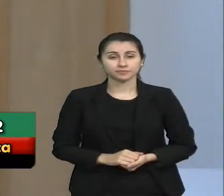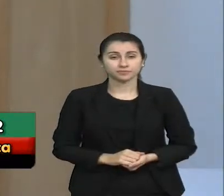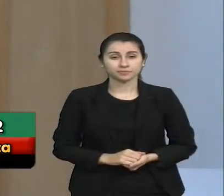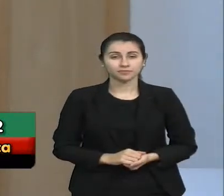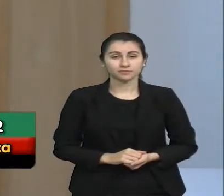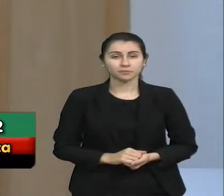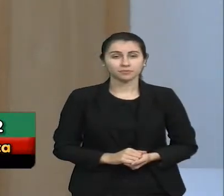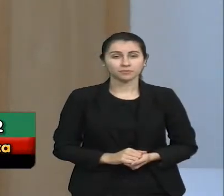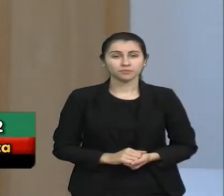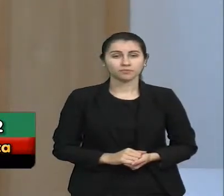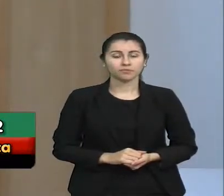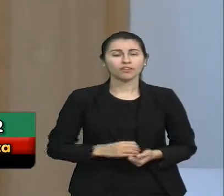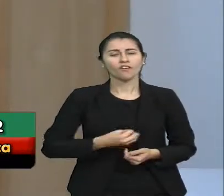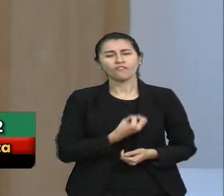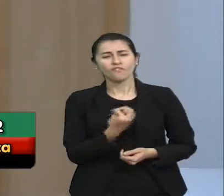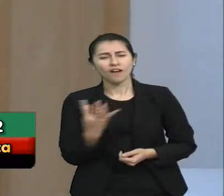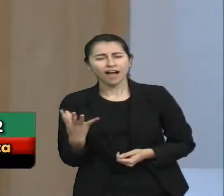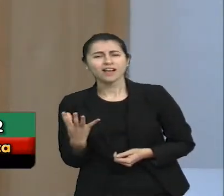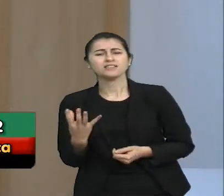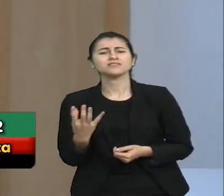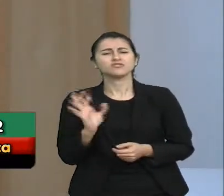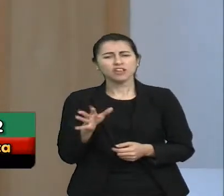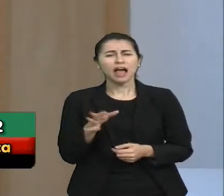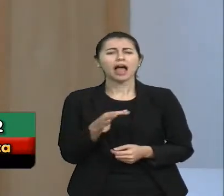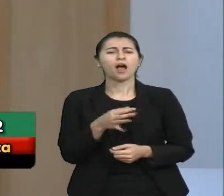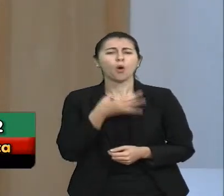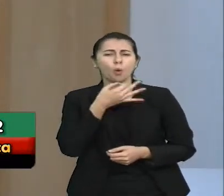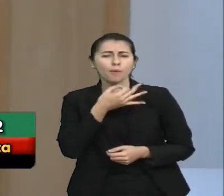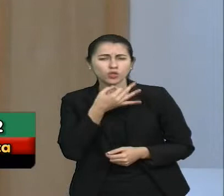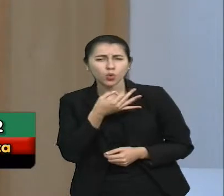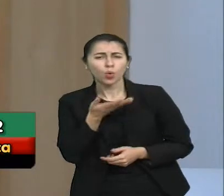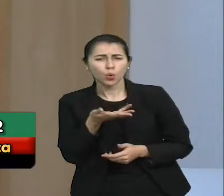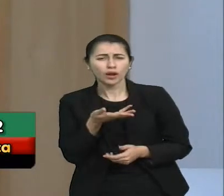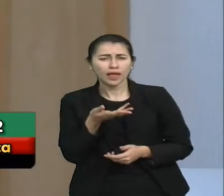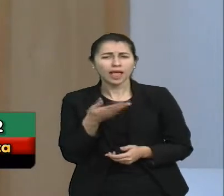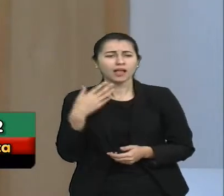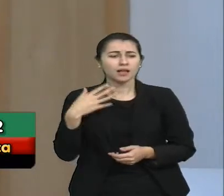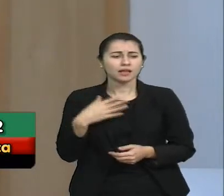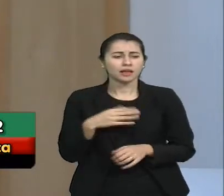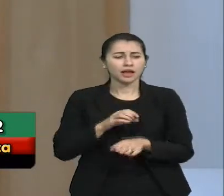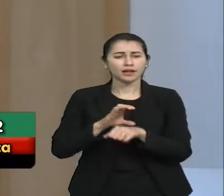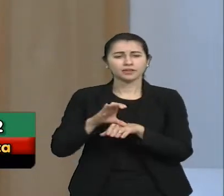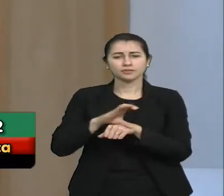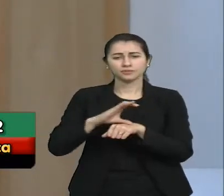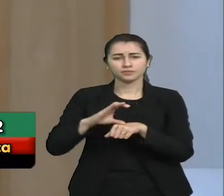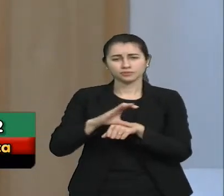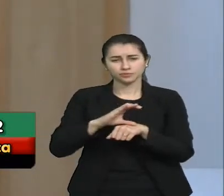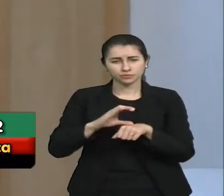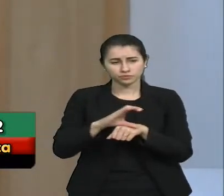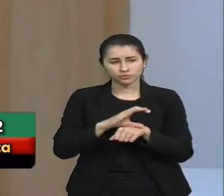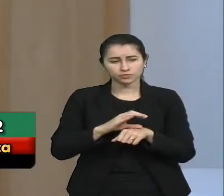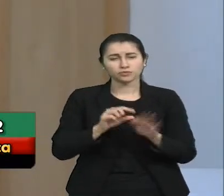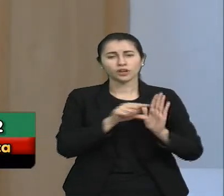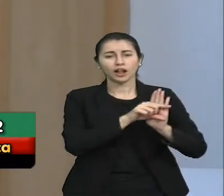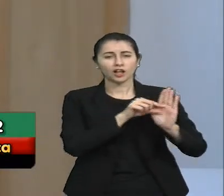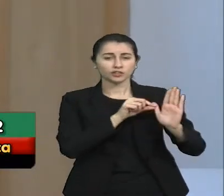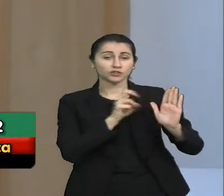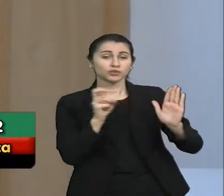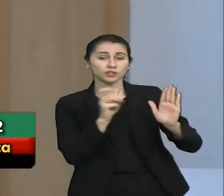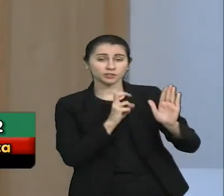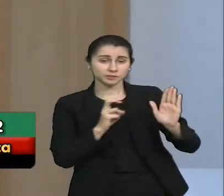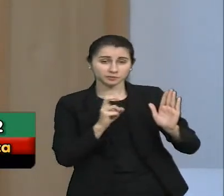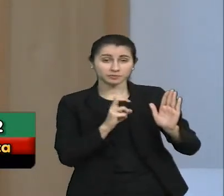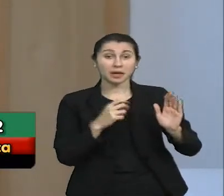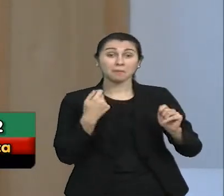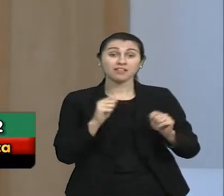Várias vezes foi citado o artigo 5º da Constituição aqui, e a gente tem que lutar para que esse artigo 5º da Constituição seja